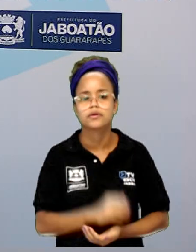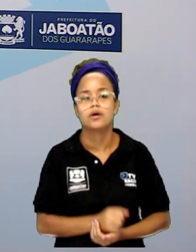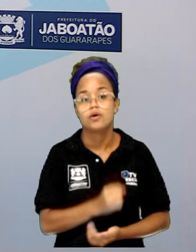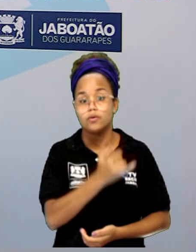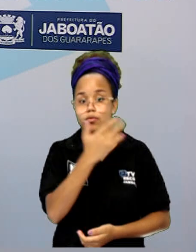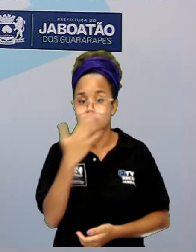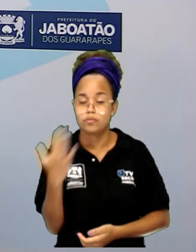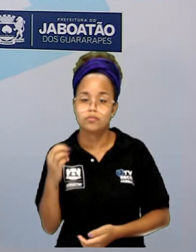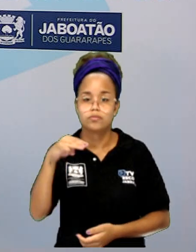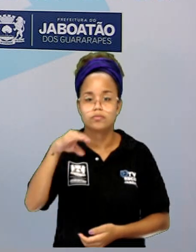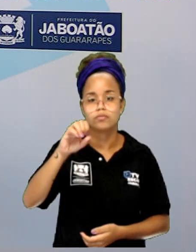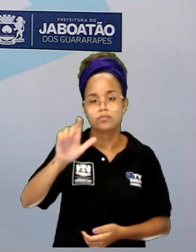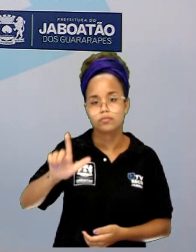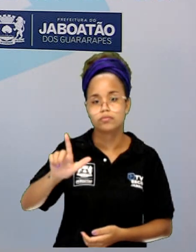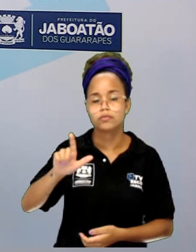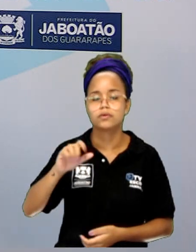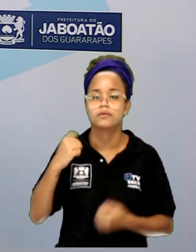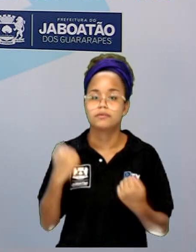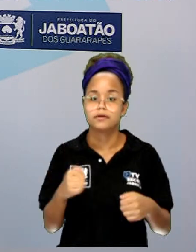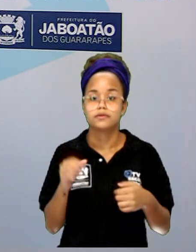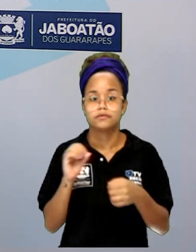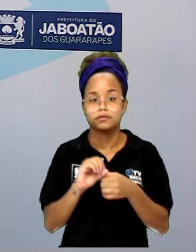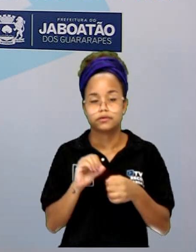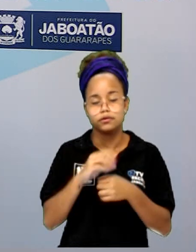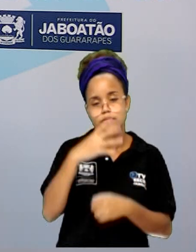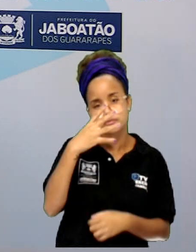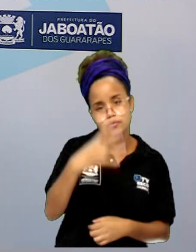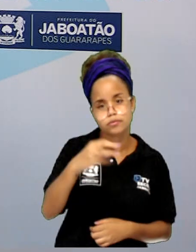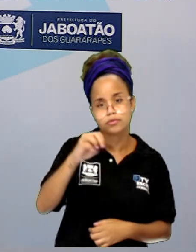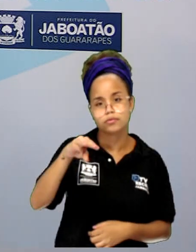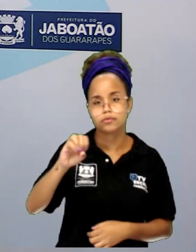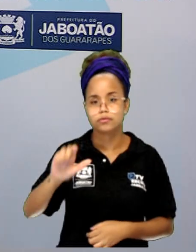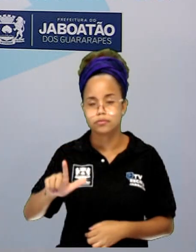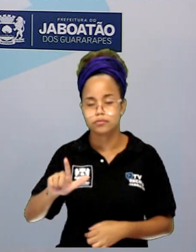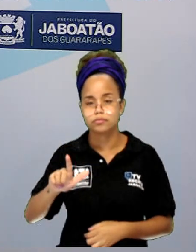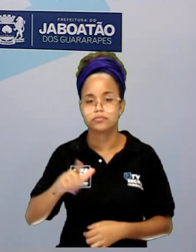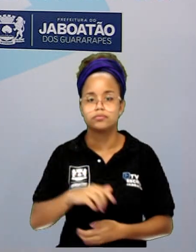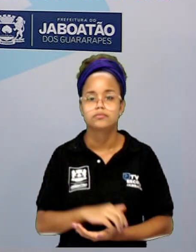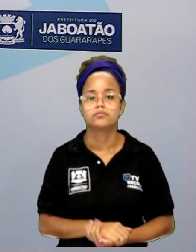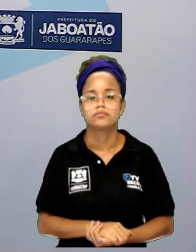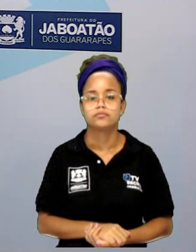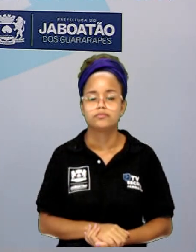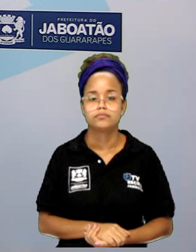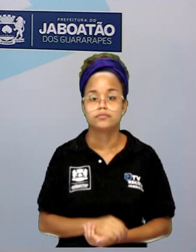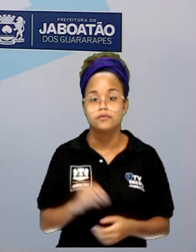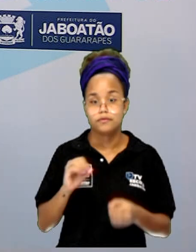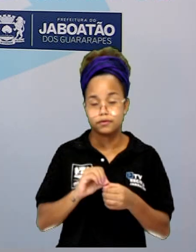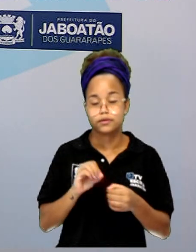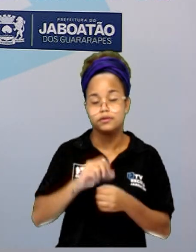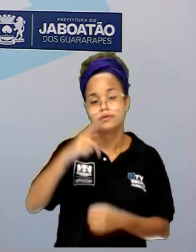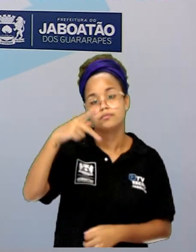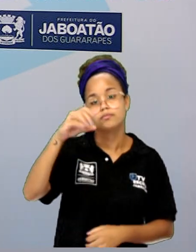potássio são necessários para formar 4 mols de nitrato de potássio? Certo?